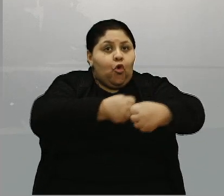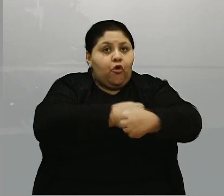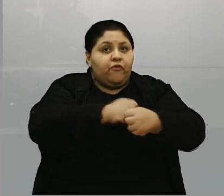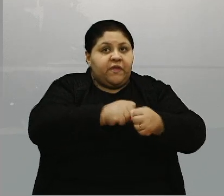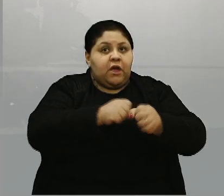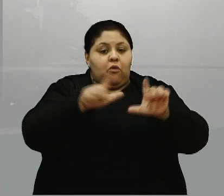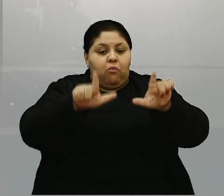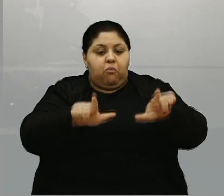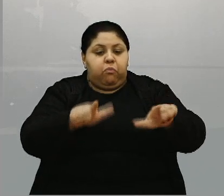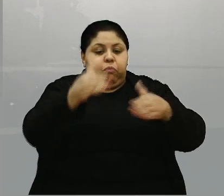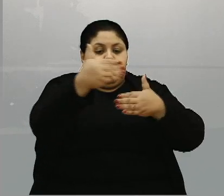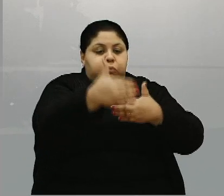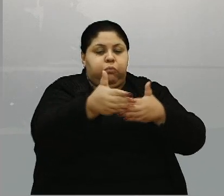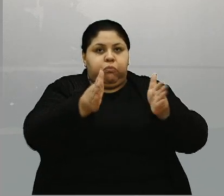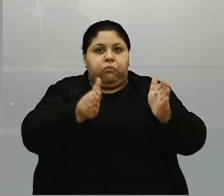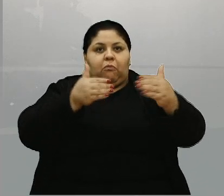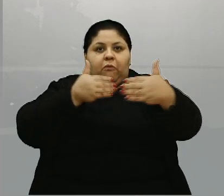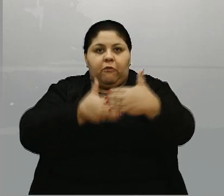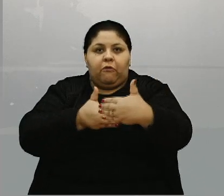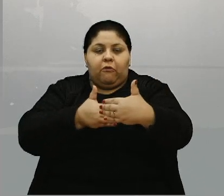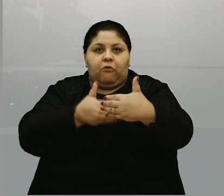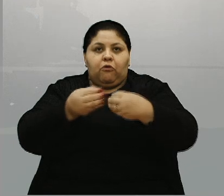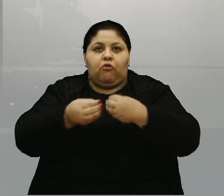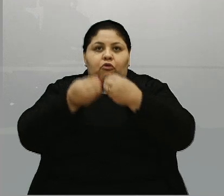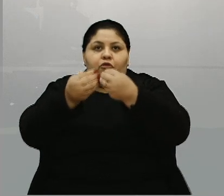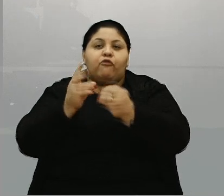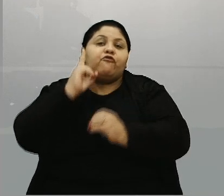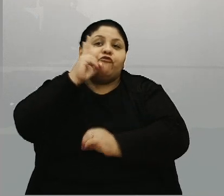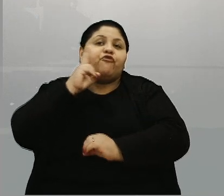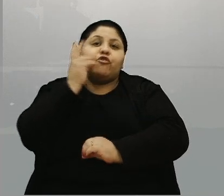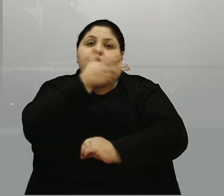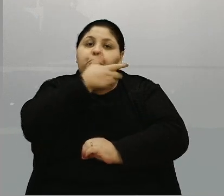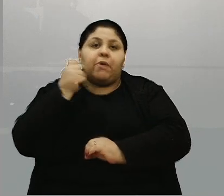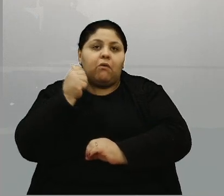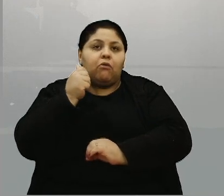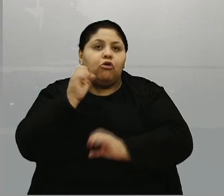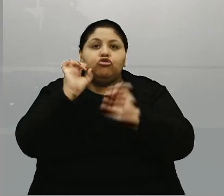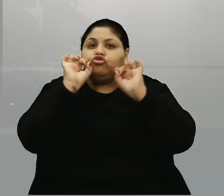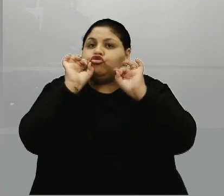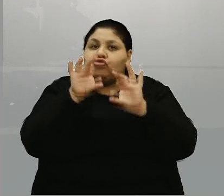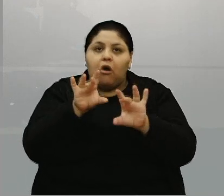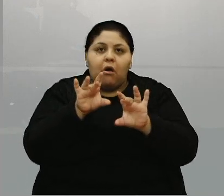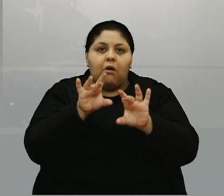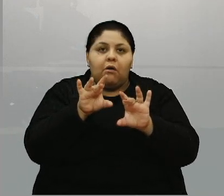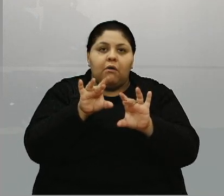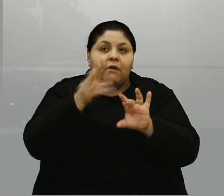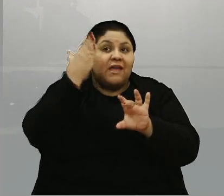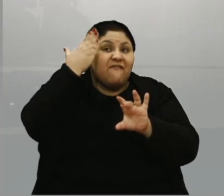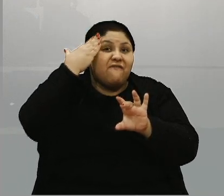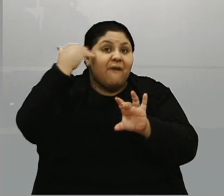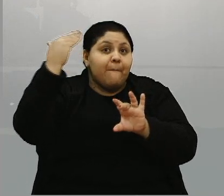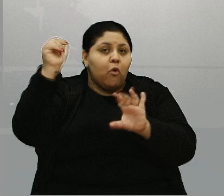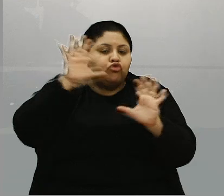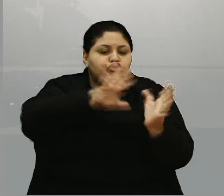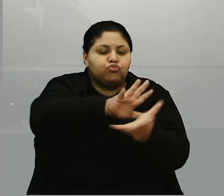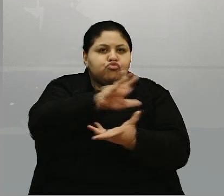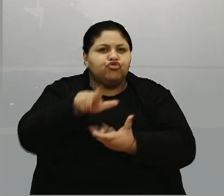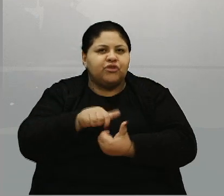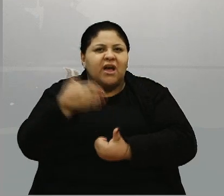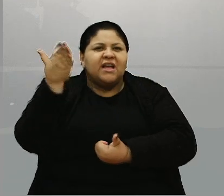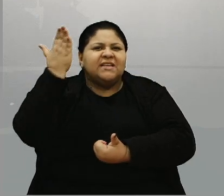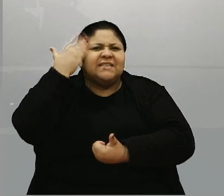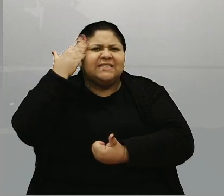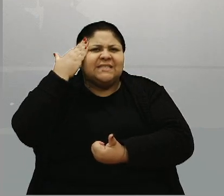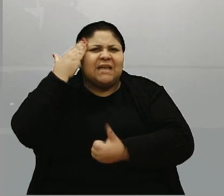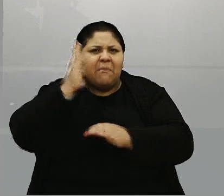é servida com um bicheroto de vinho e um pãozinho. E só. E é clássico mundial. Você sabe aonde mais